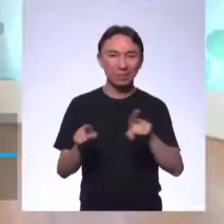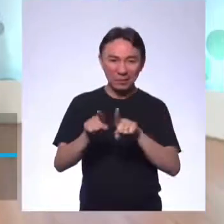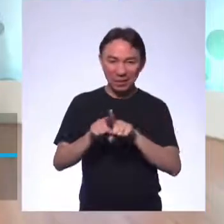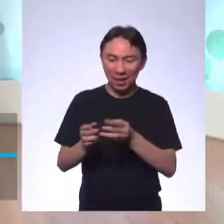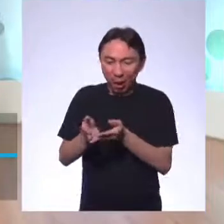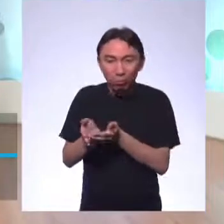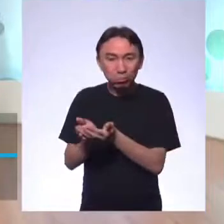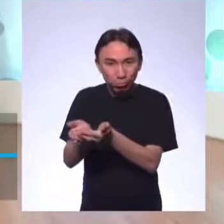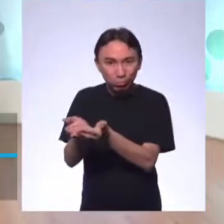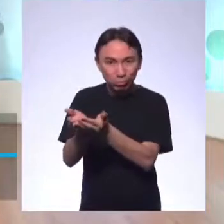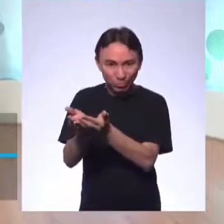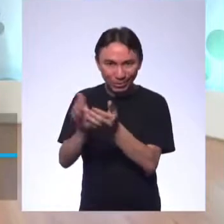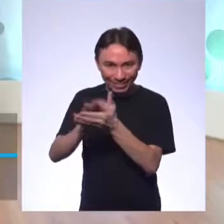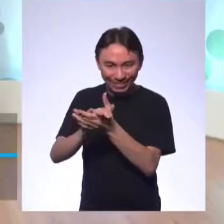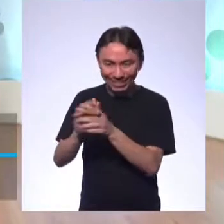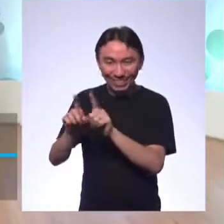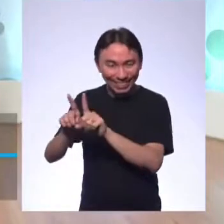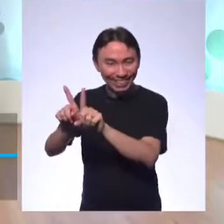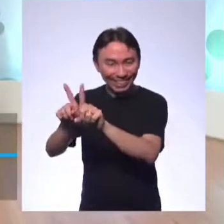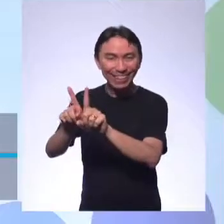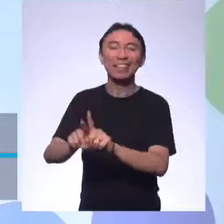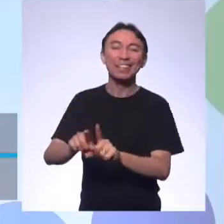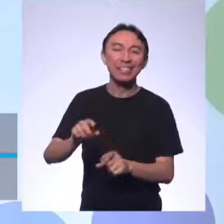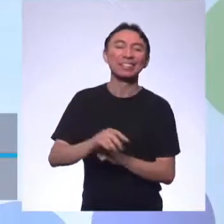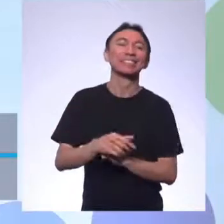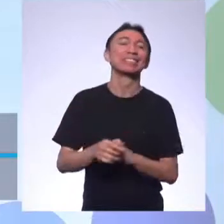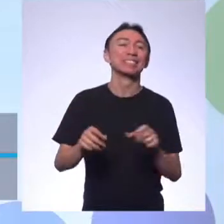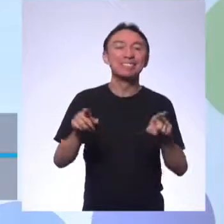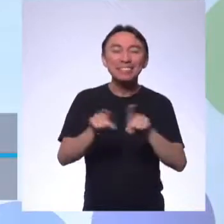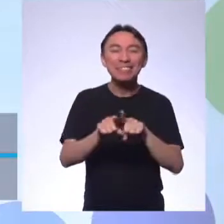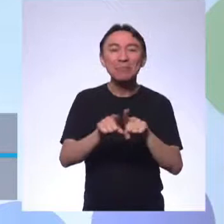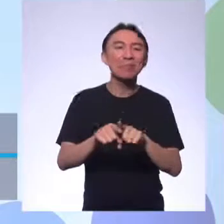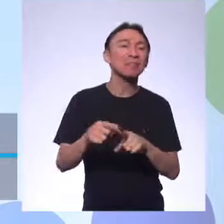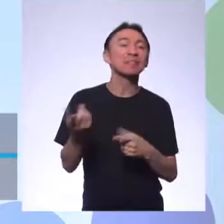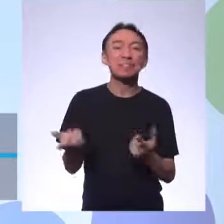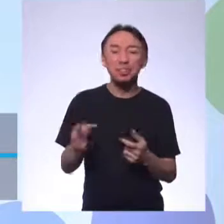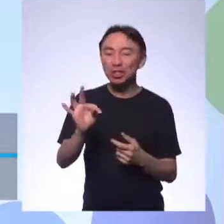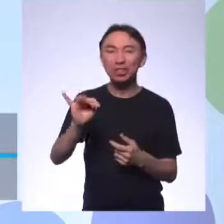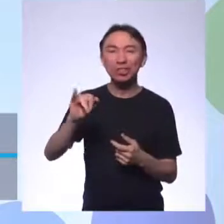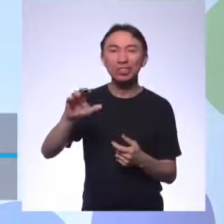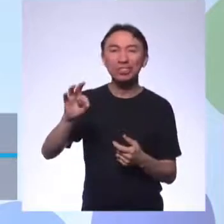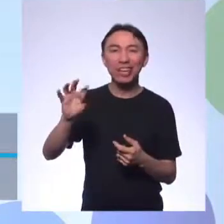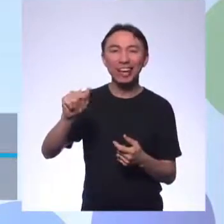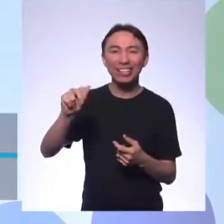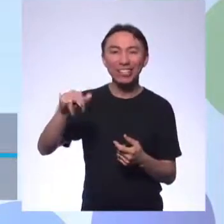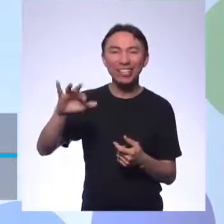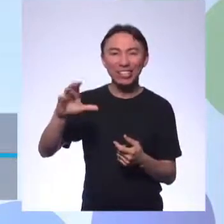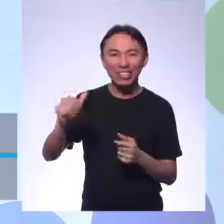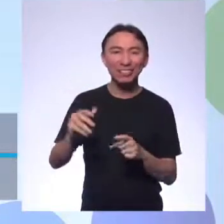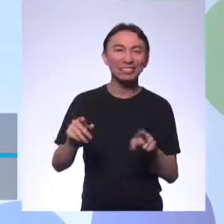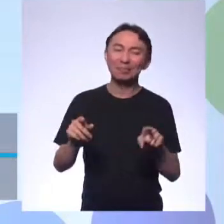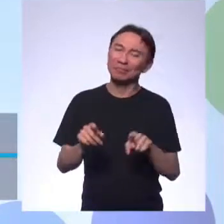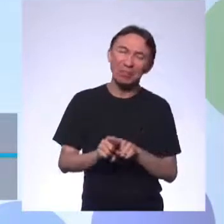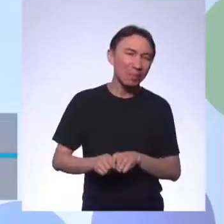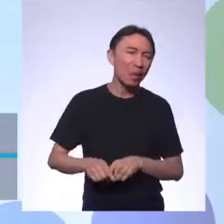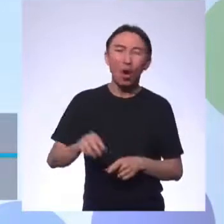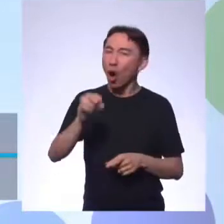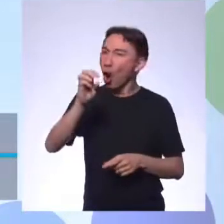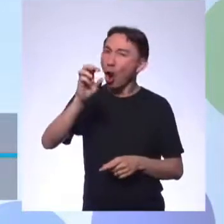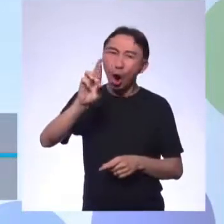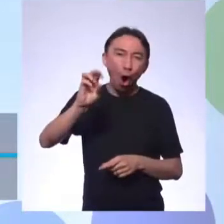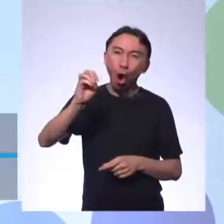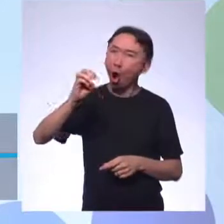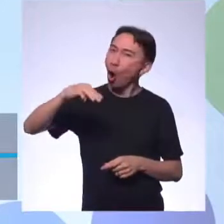Rose, casal do Titanic. Ceci e Peri, que eu não sei mais onde Isso, foi parar, Ceci e mas Peri. falaram. E Romeu e Julieta Guarani, estourou.